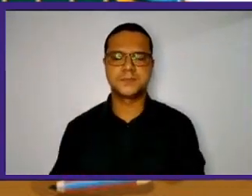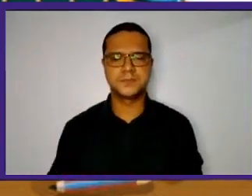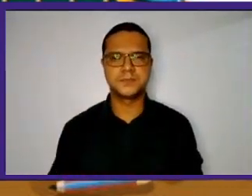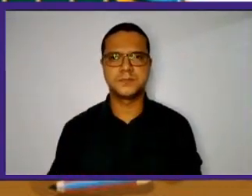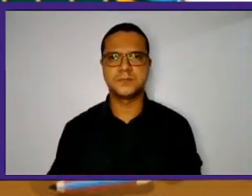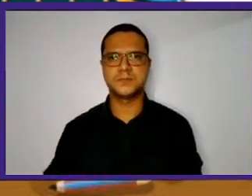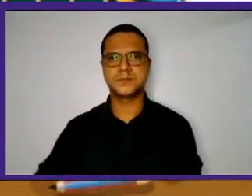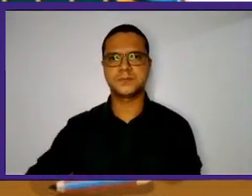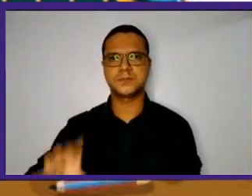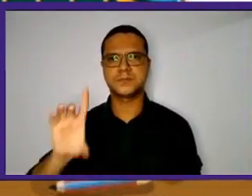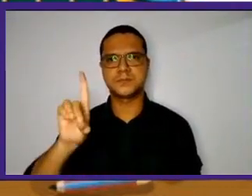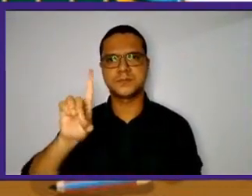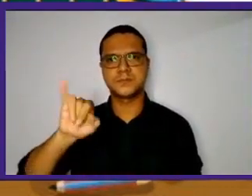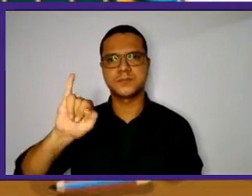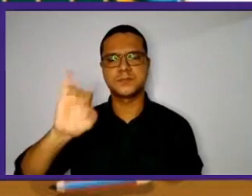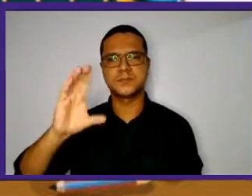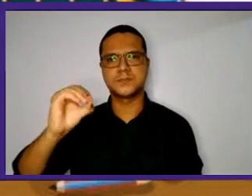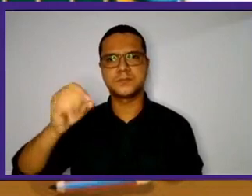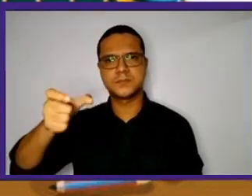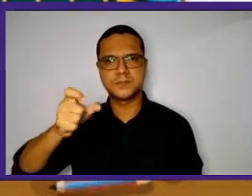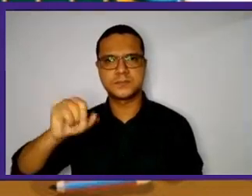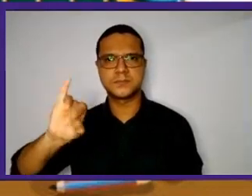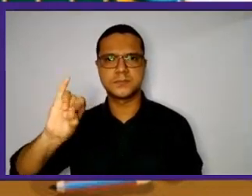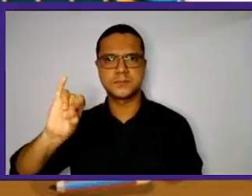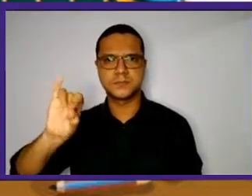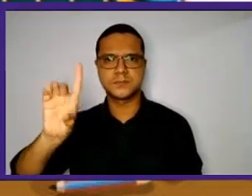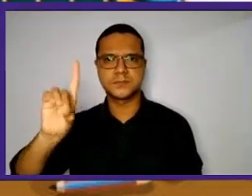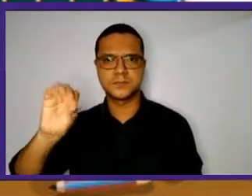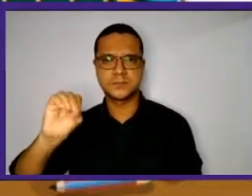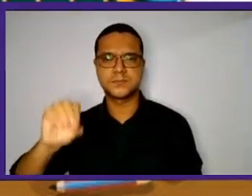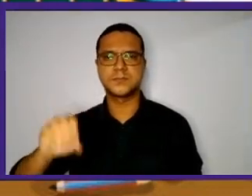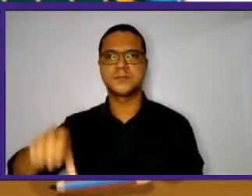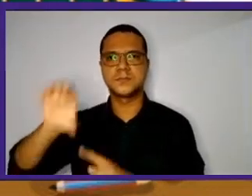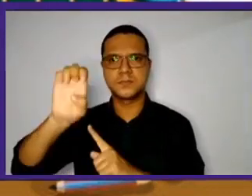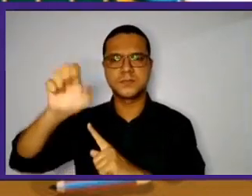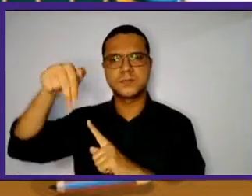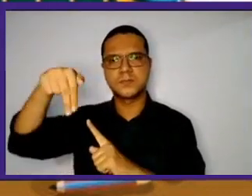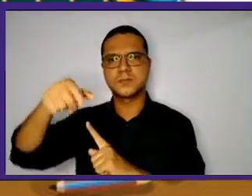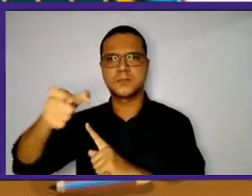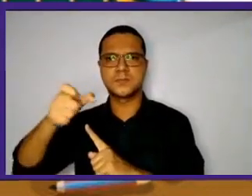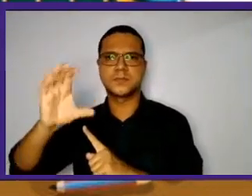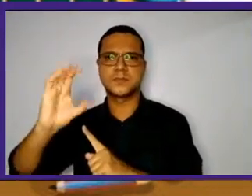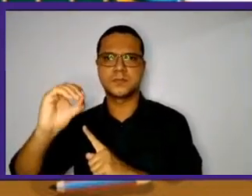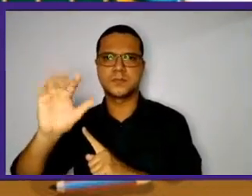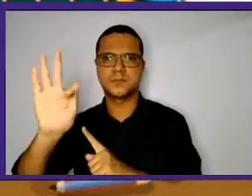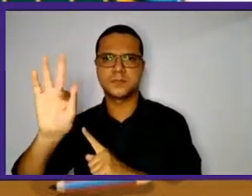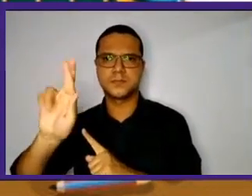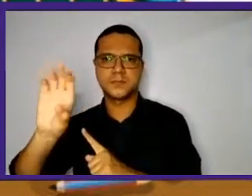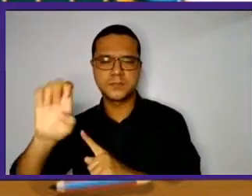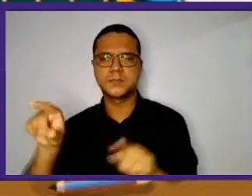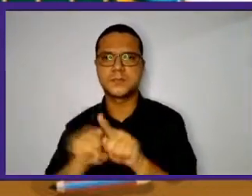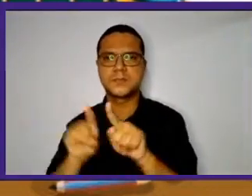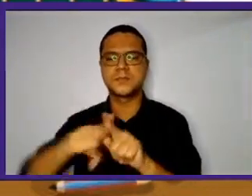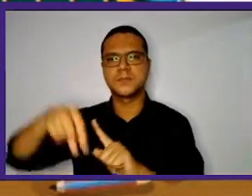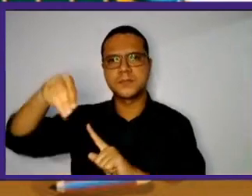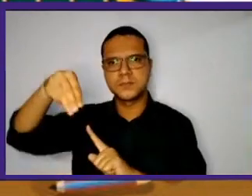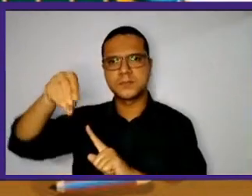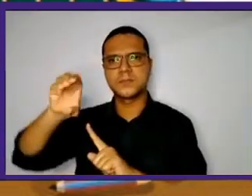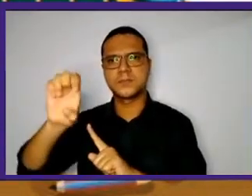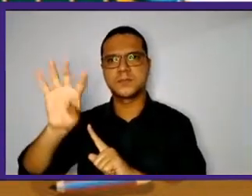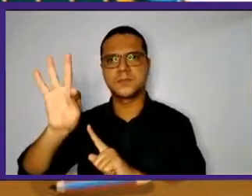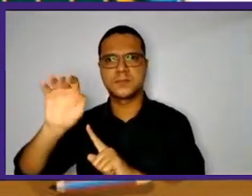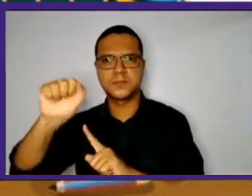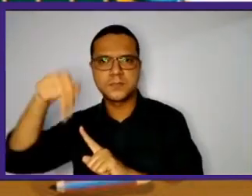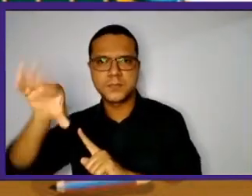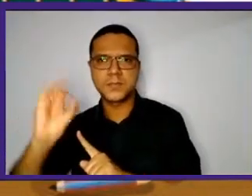enxofre e o metano, que são gases que vêm do trabalho da agricultura,